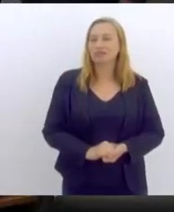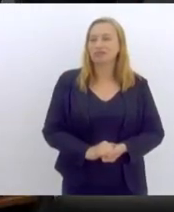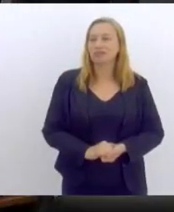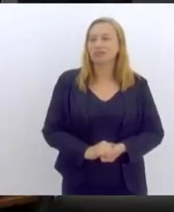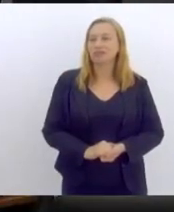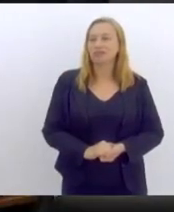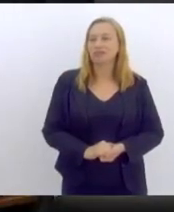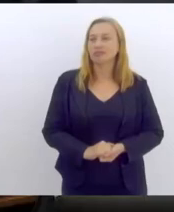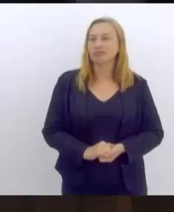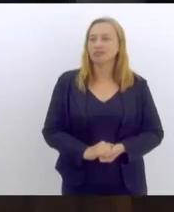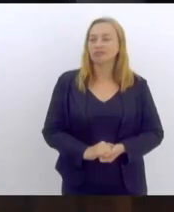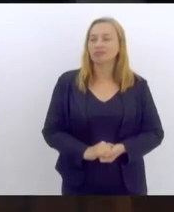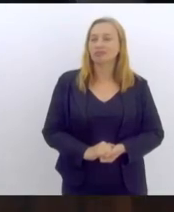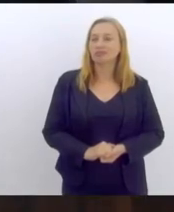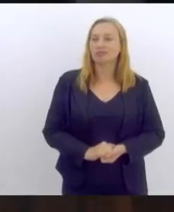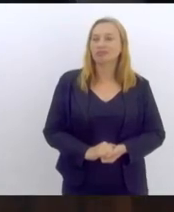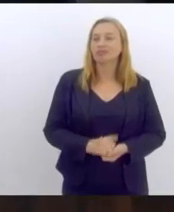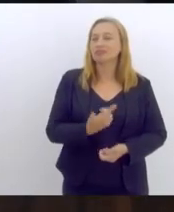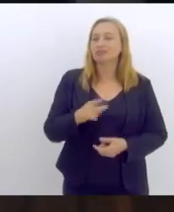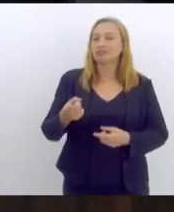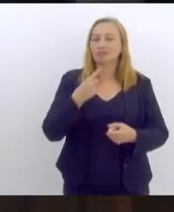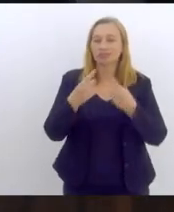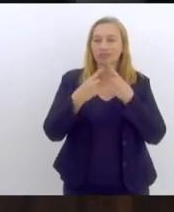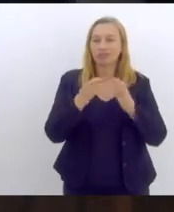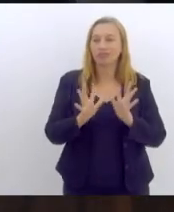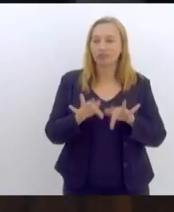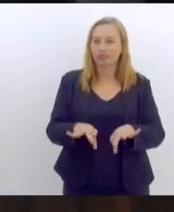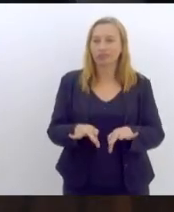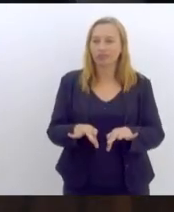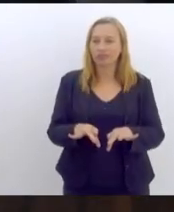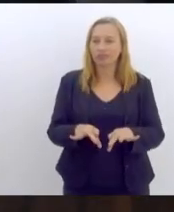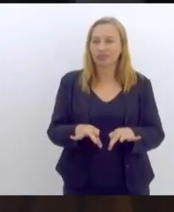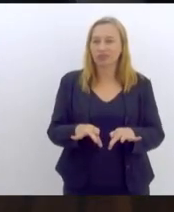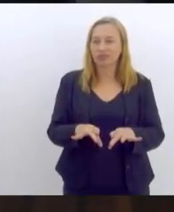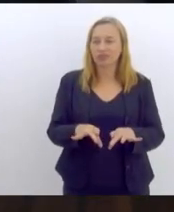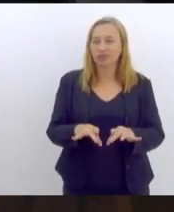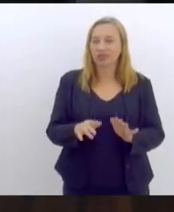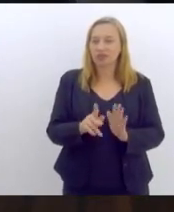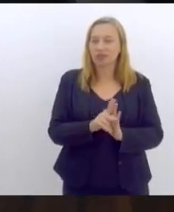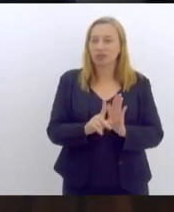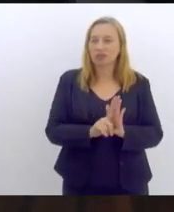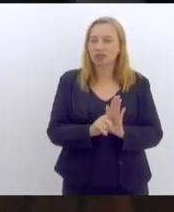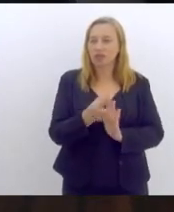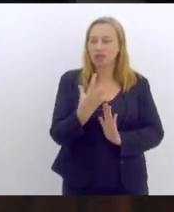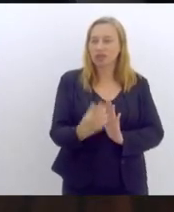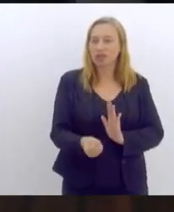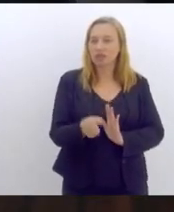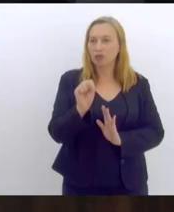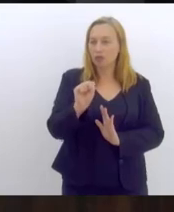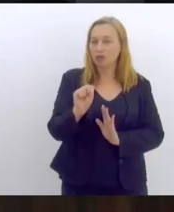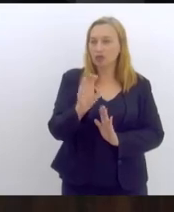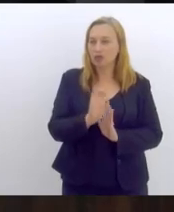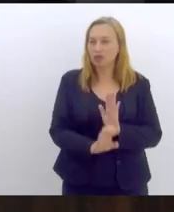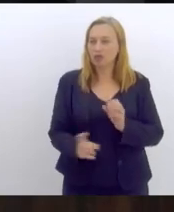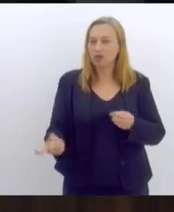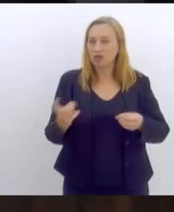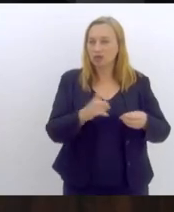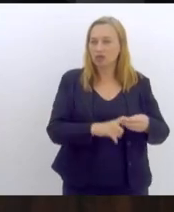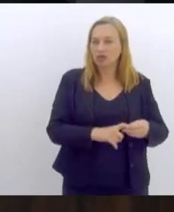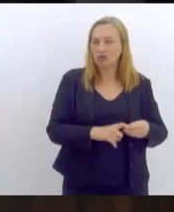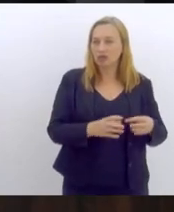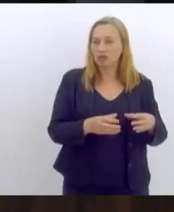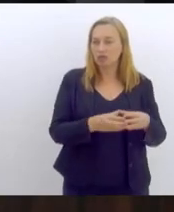Não havendo mais quem queira discutir, cerrada a discussão, o projeto recebeu 8 emendas e volta às